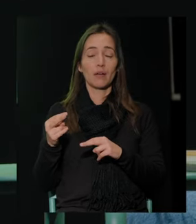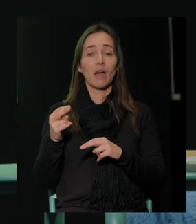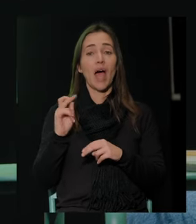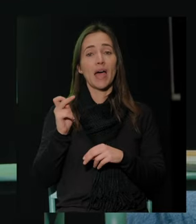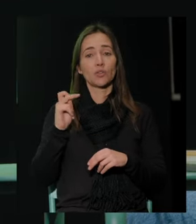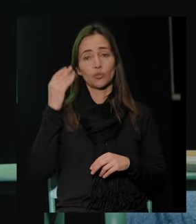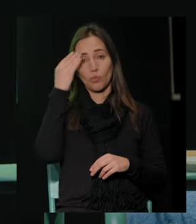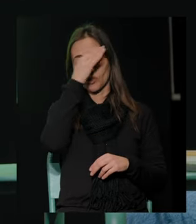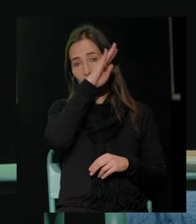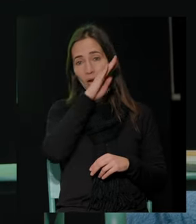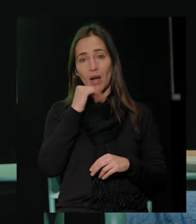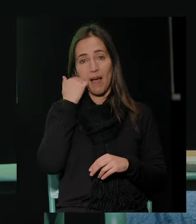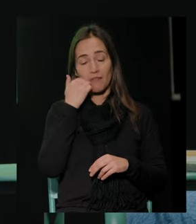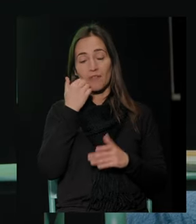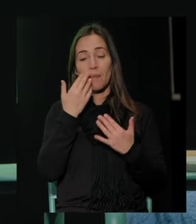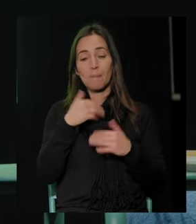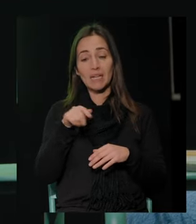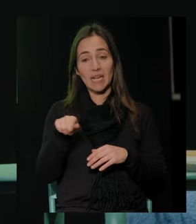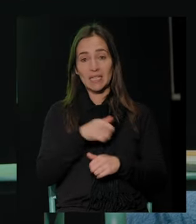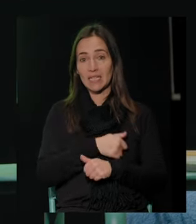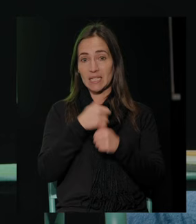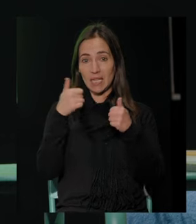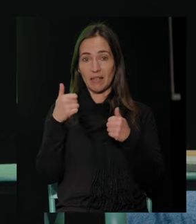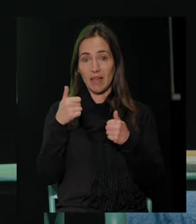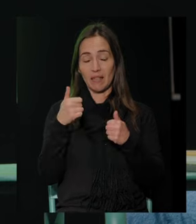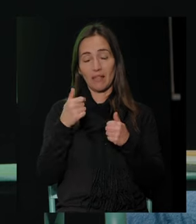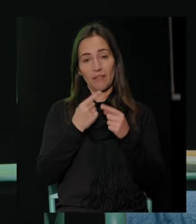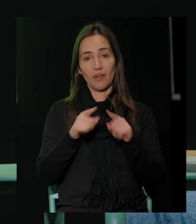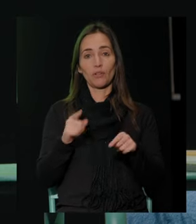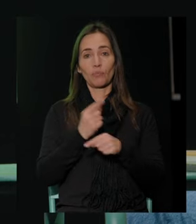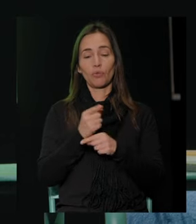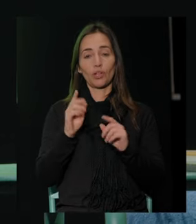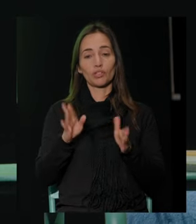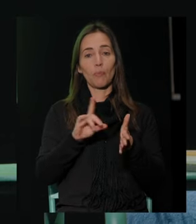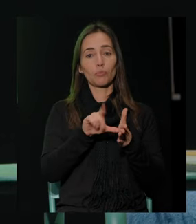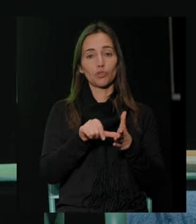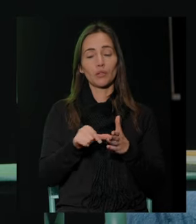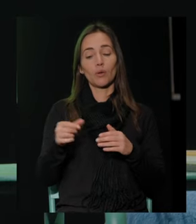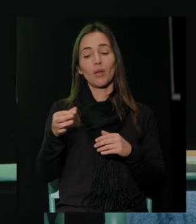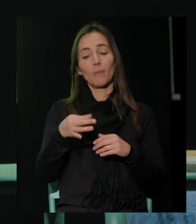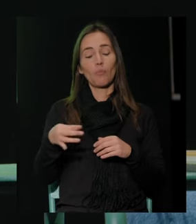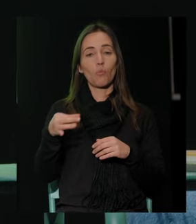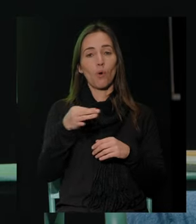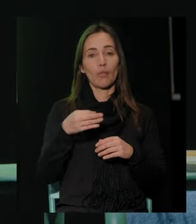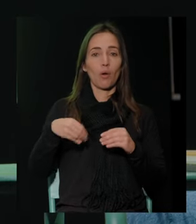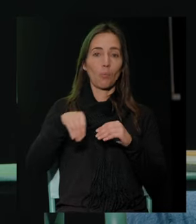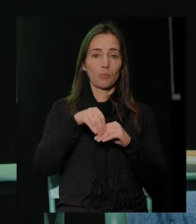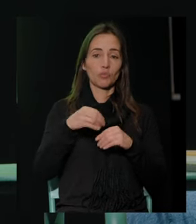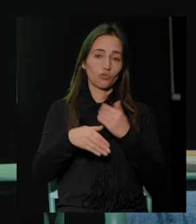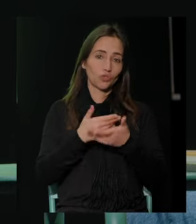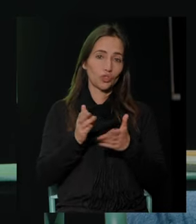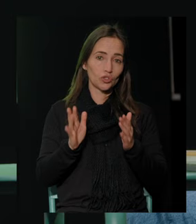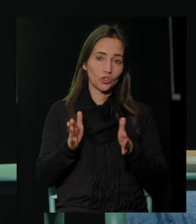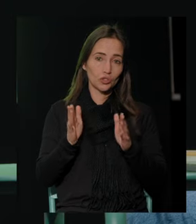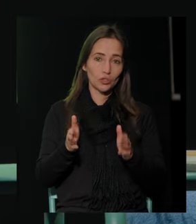trágico, mas Maricá foi um bocado a exceção, precisamente porque eles já tinham este programa de moeda complementar em prática, já funcionava, então